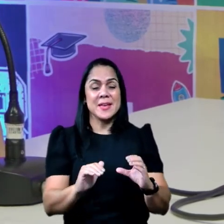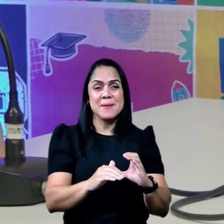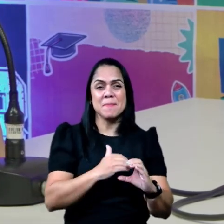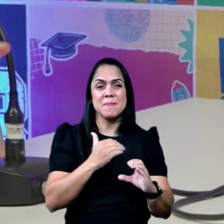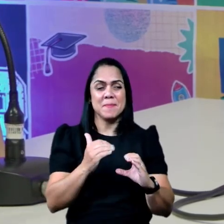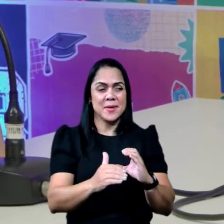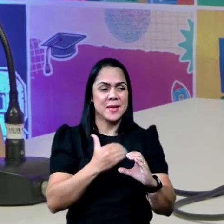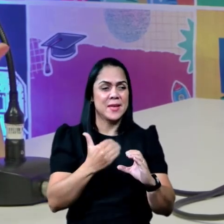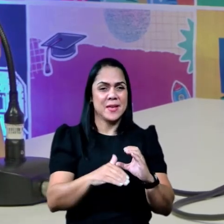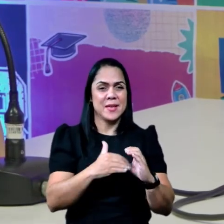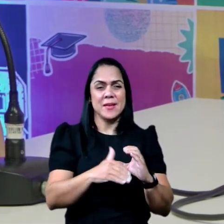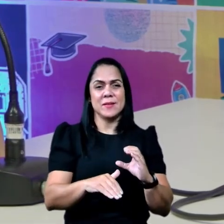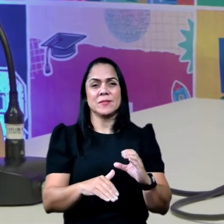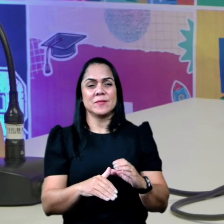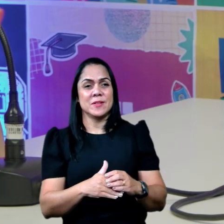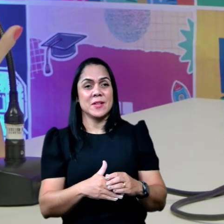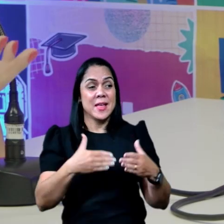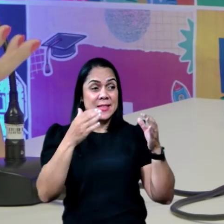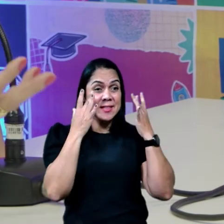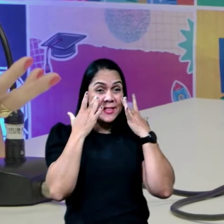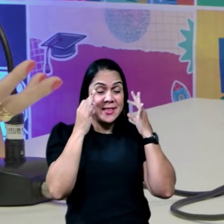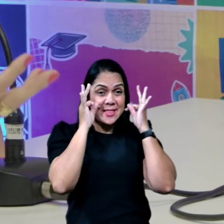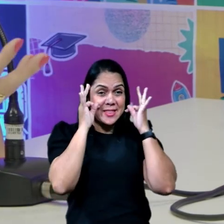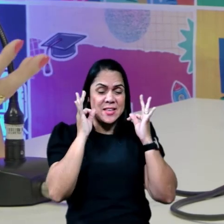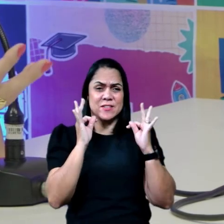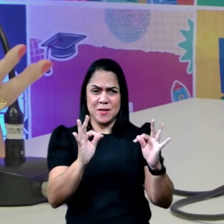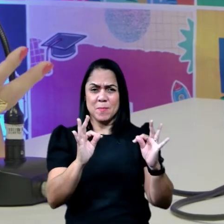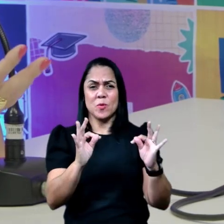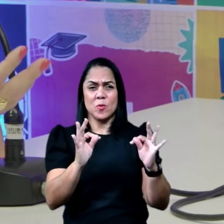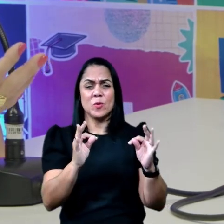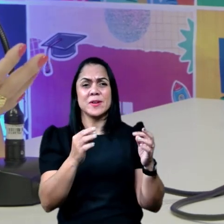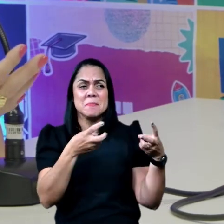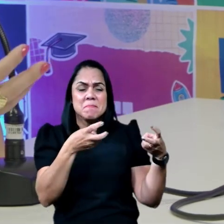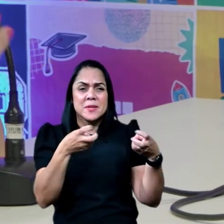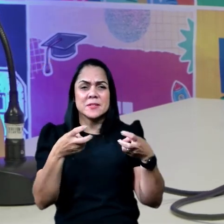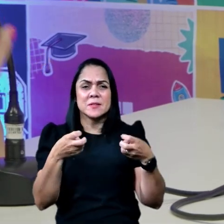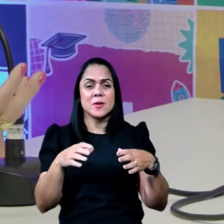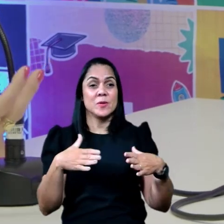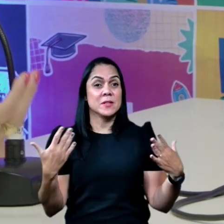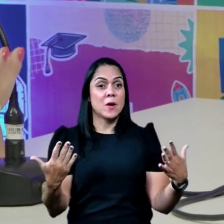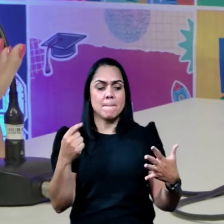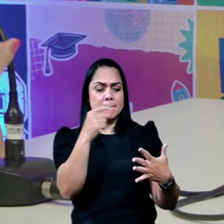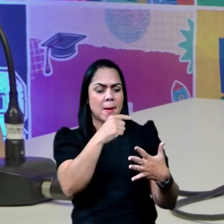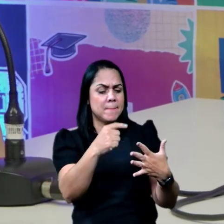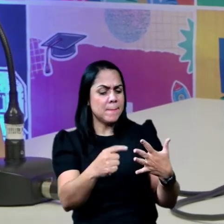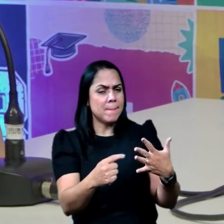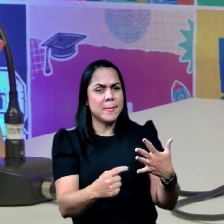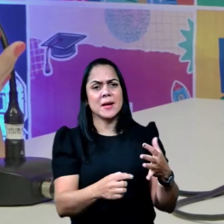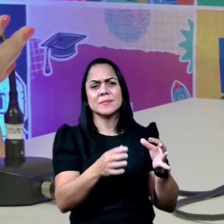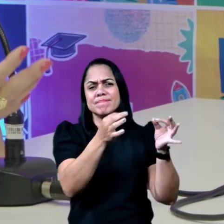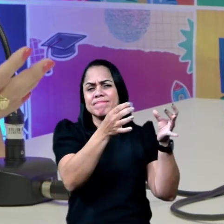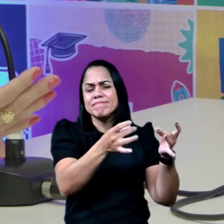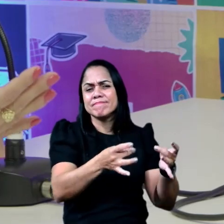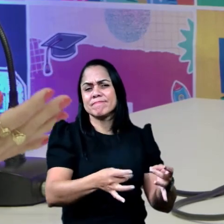e-mails, testemunhas, quem viu. Então, um máximo de discrição, eh, para que a gente possa, então, dar um melhor